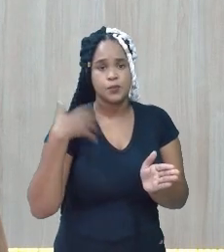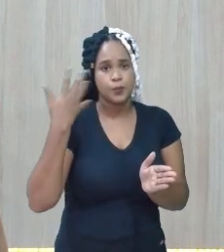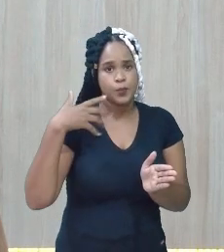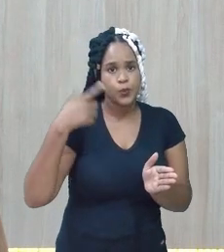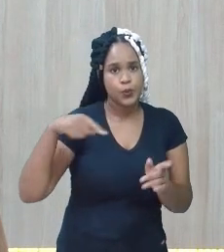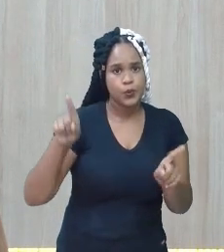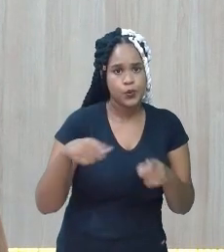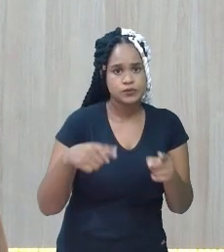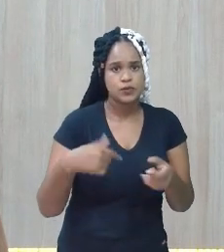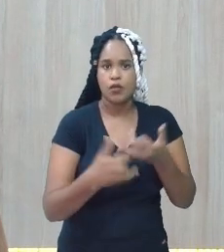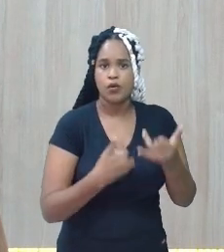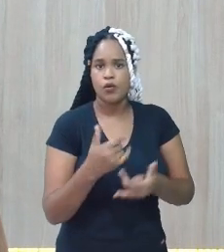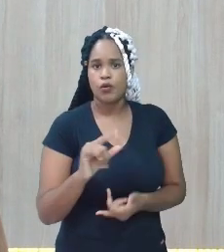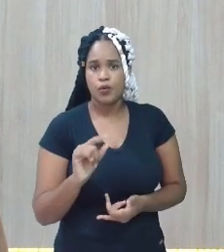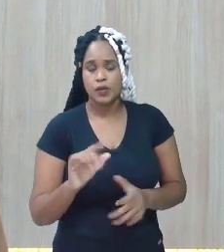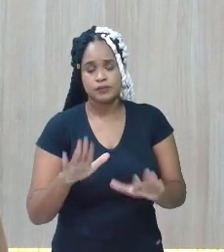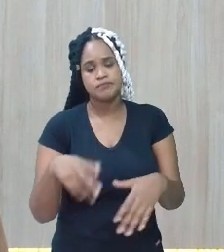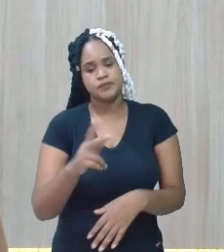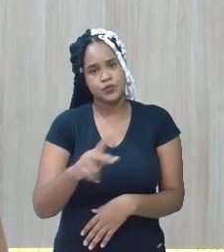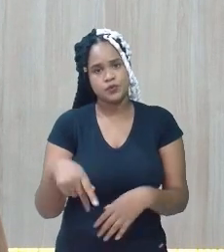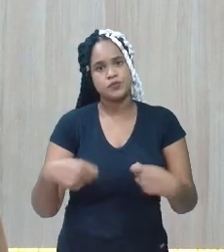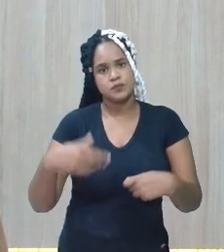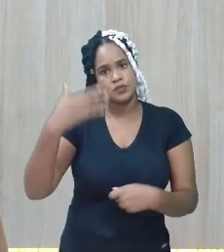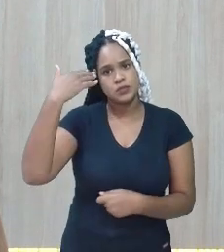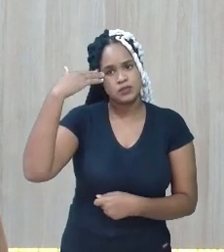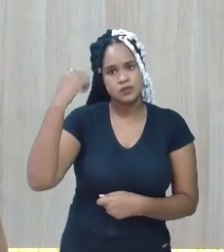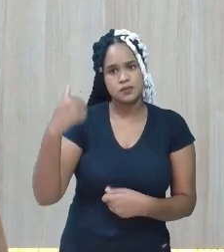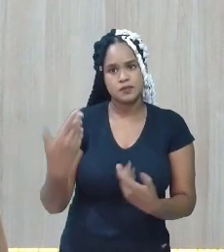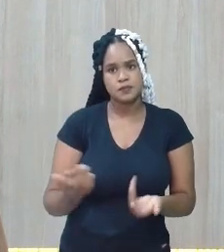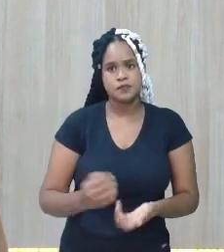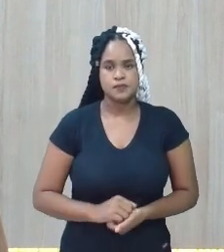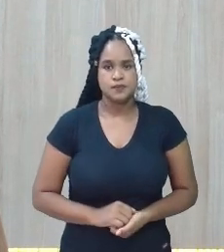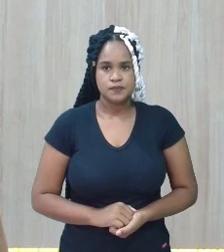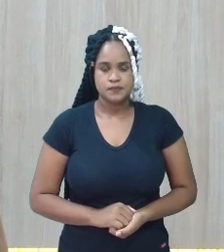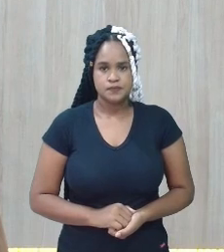estudante, não é? Ele precisa saber quais